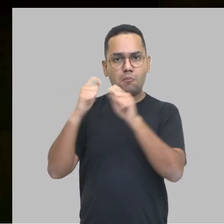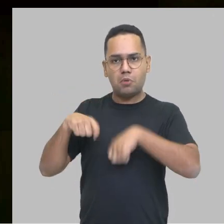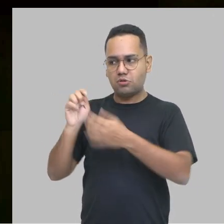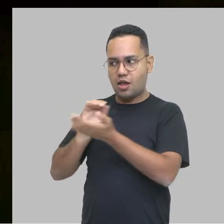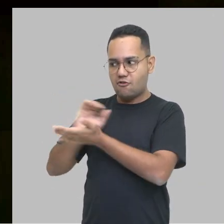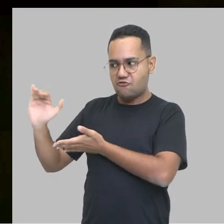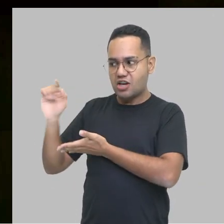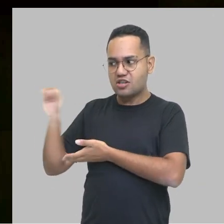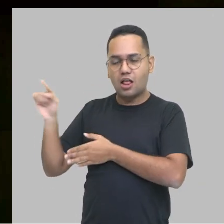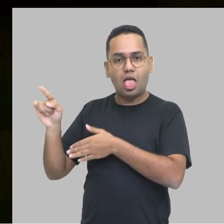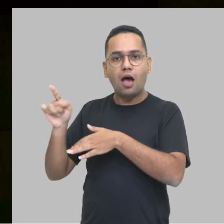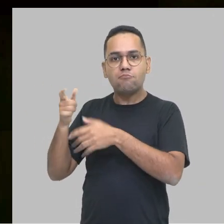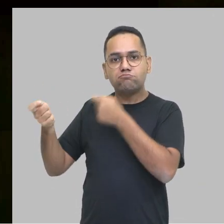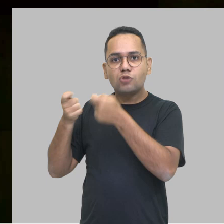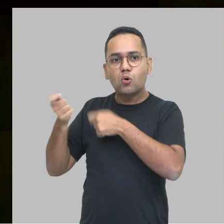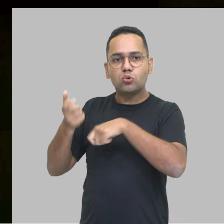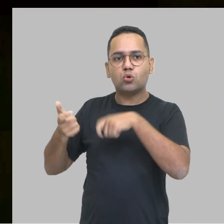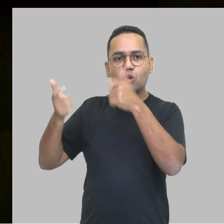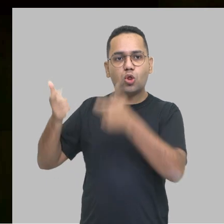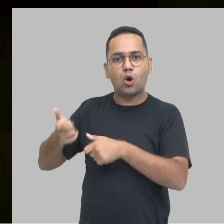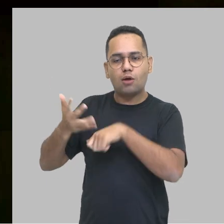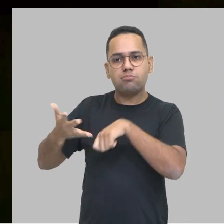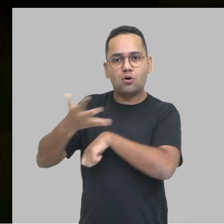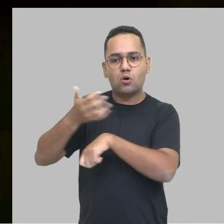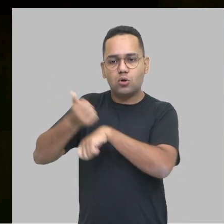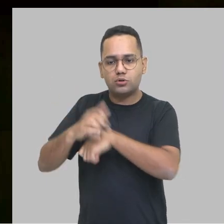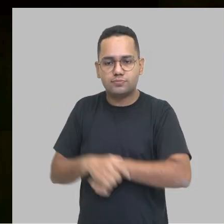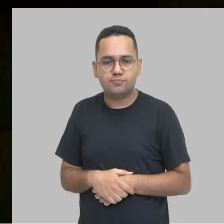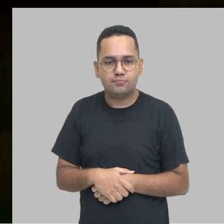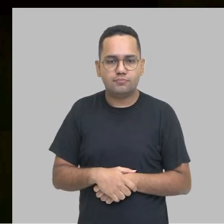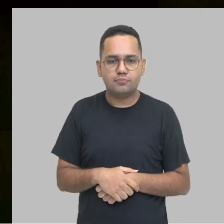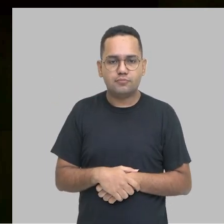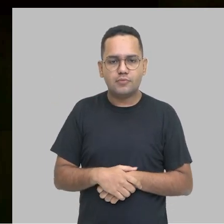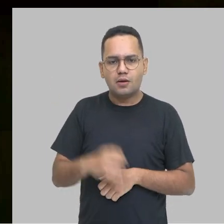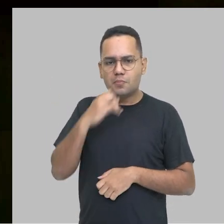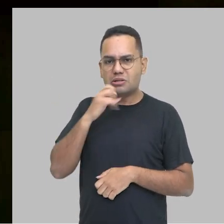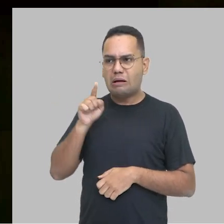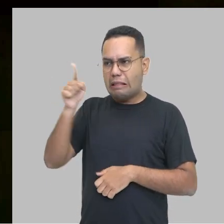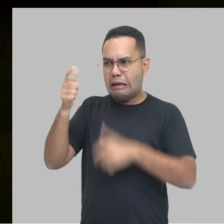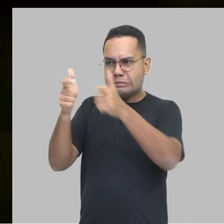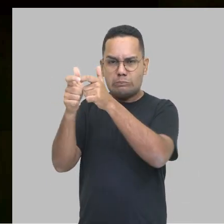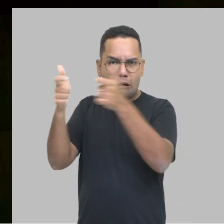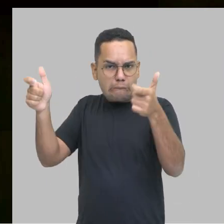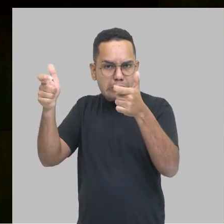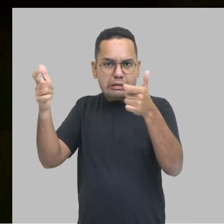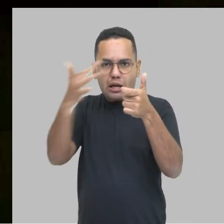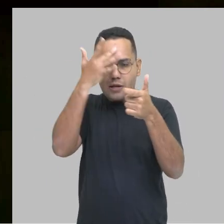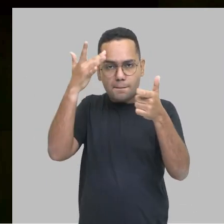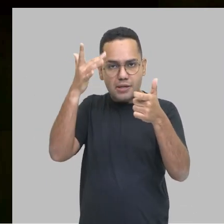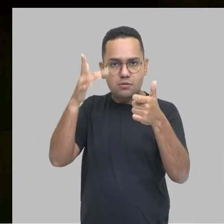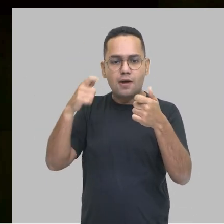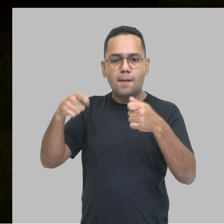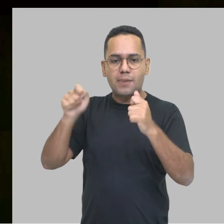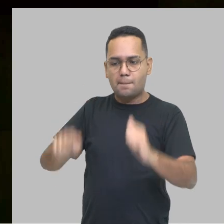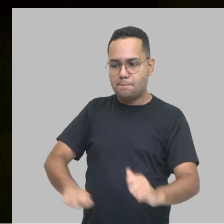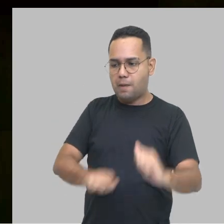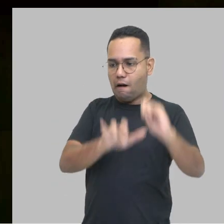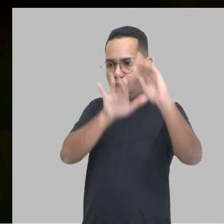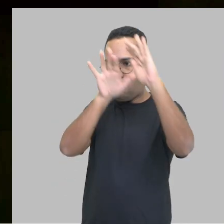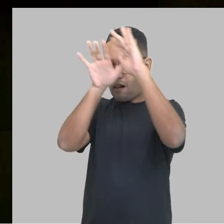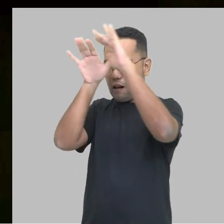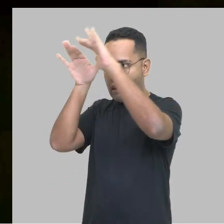tenho muita gente morando aqui no meu país, eu quero alocar esse excedente populacional, então eu mando